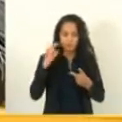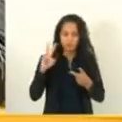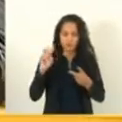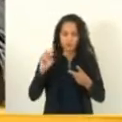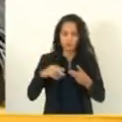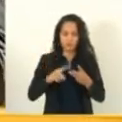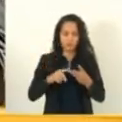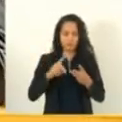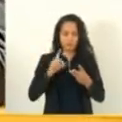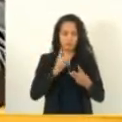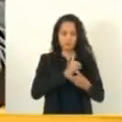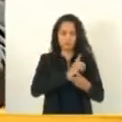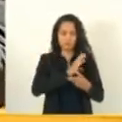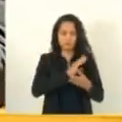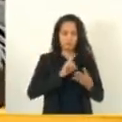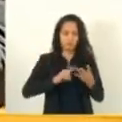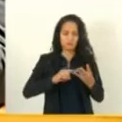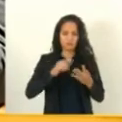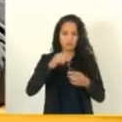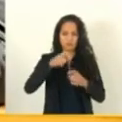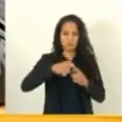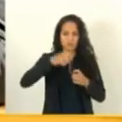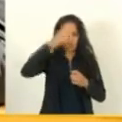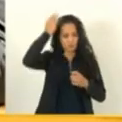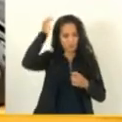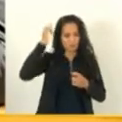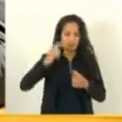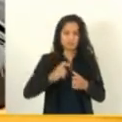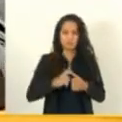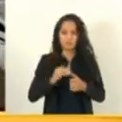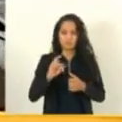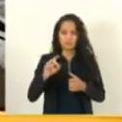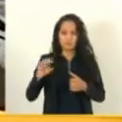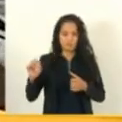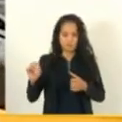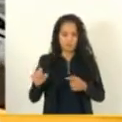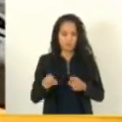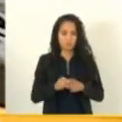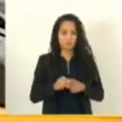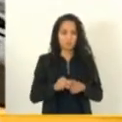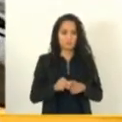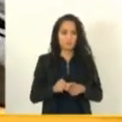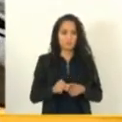Von, Danilo Baense, Dr. Hércules, Rafael Favato,